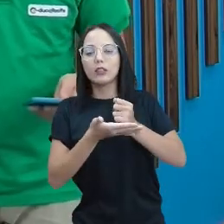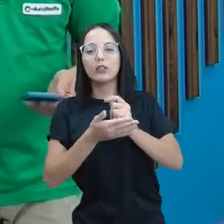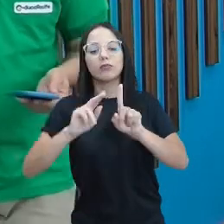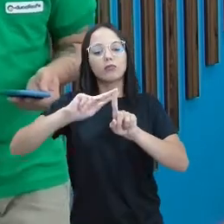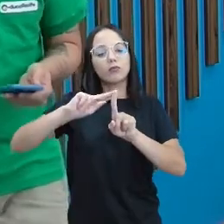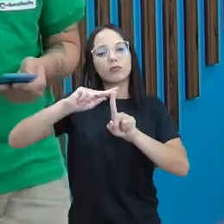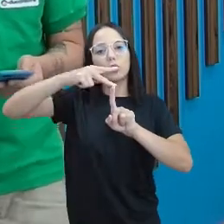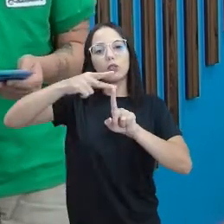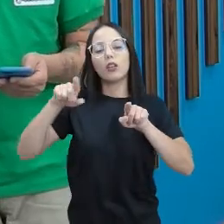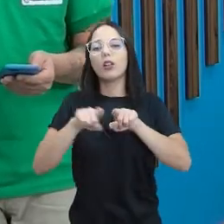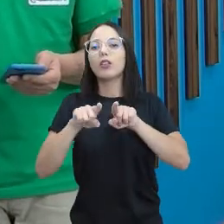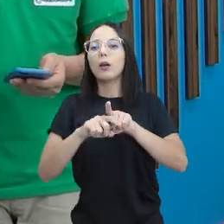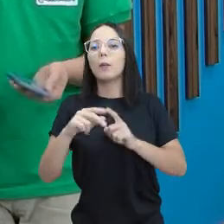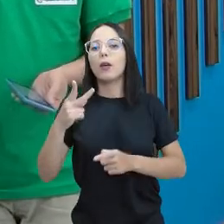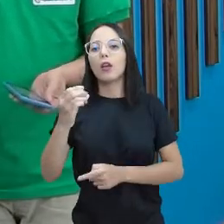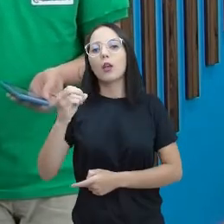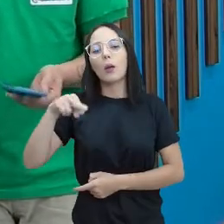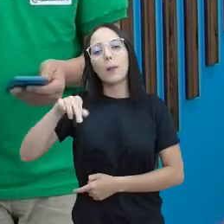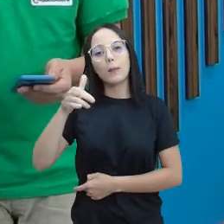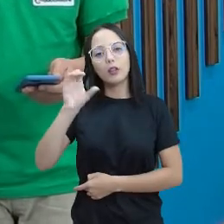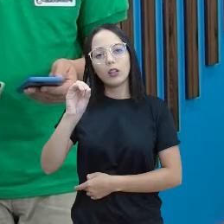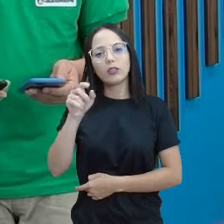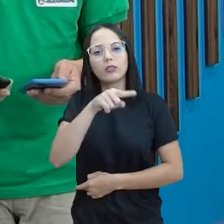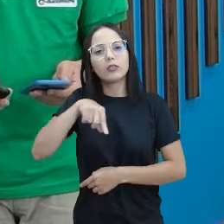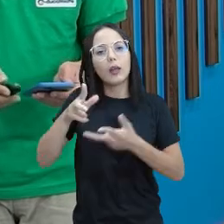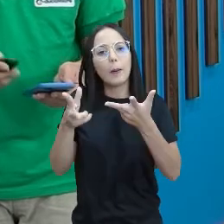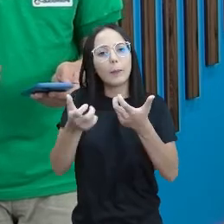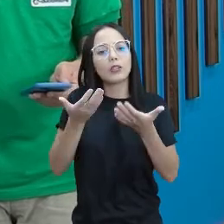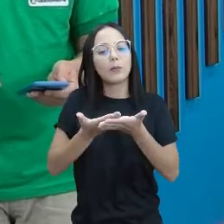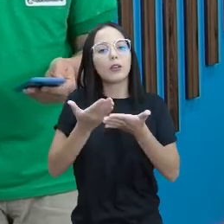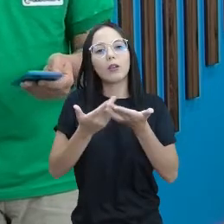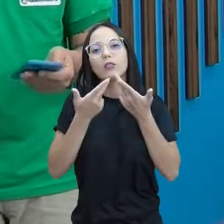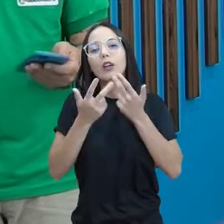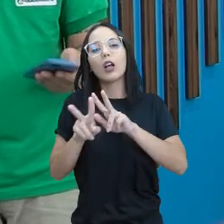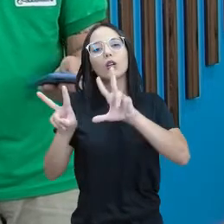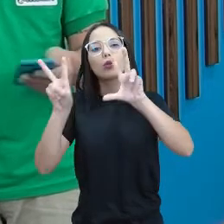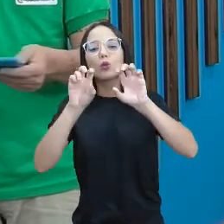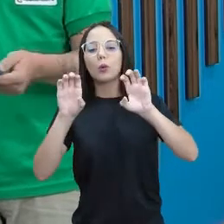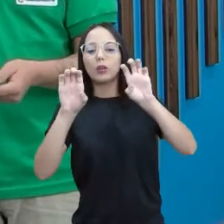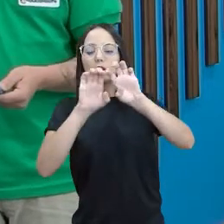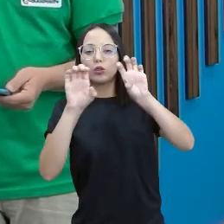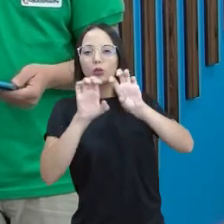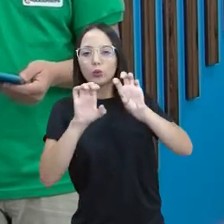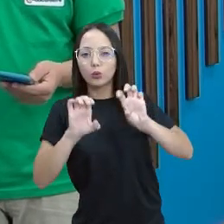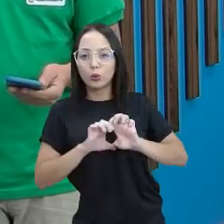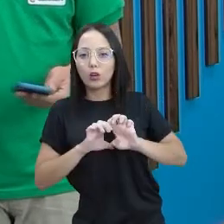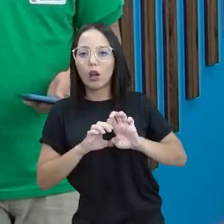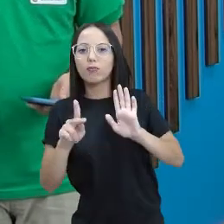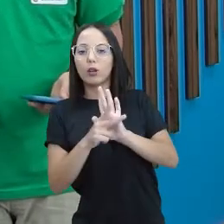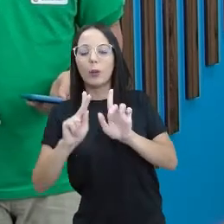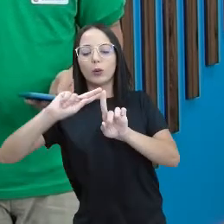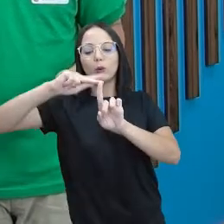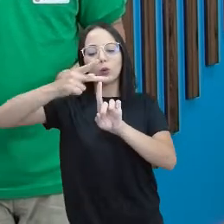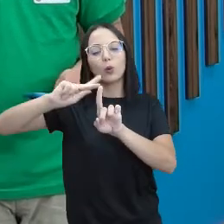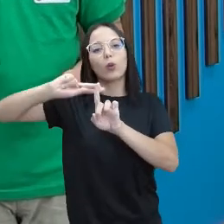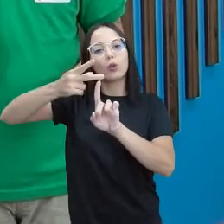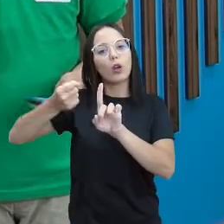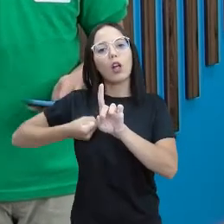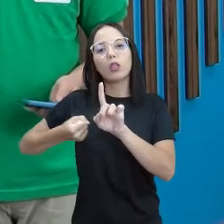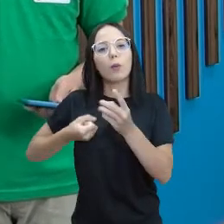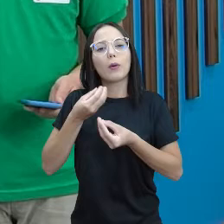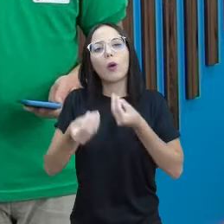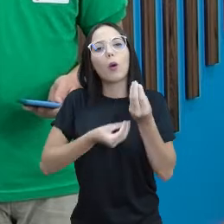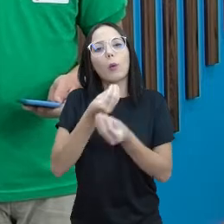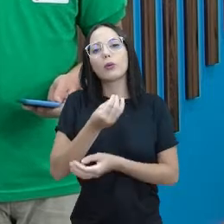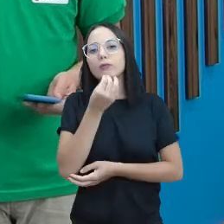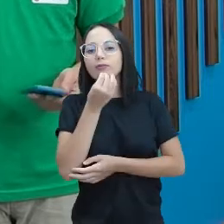a potência. Você vai perceber na aula que a gente vai falar bastante da estrutura dessa potenciação aí. E como é que,